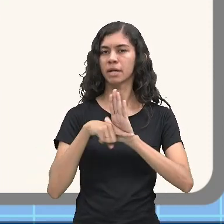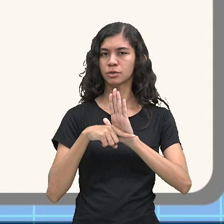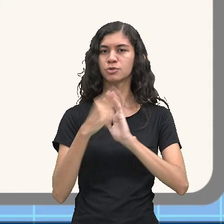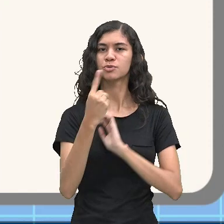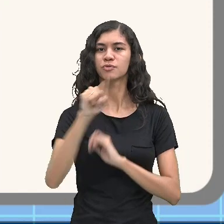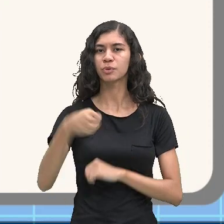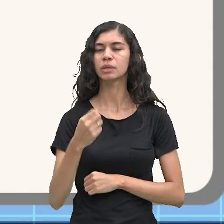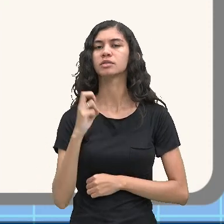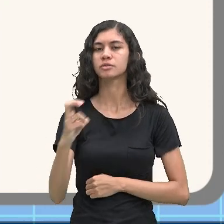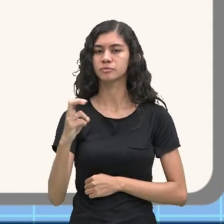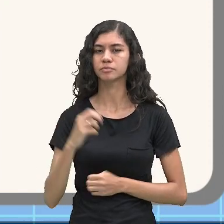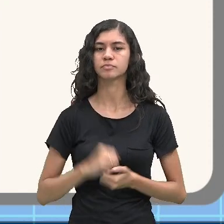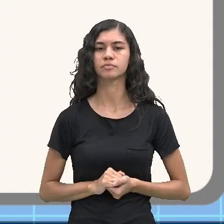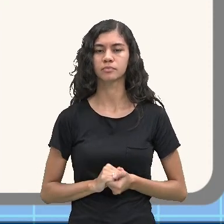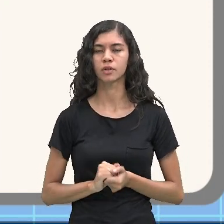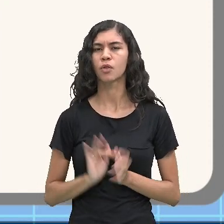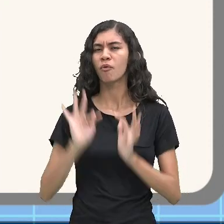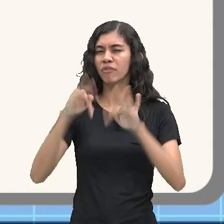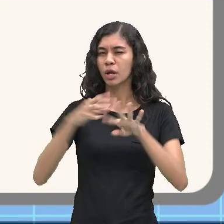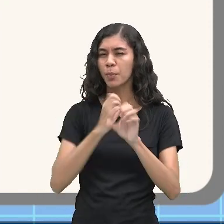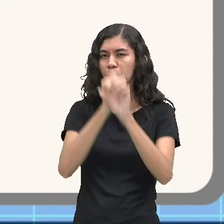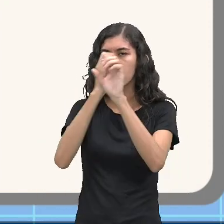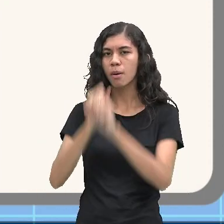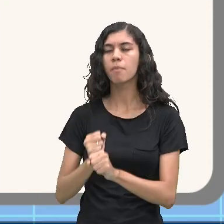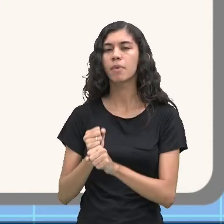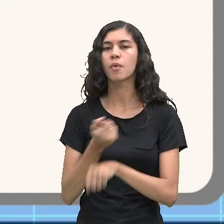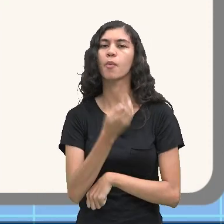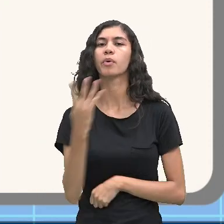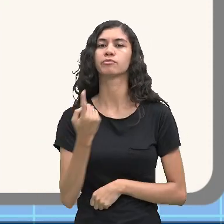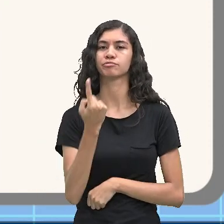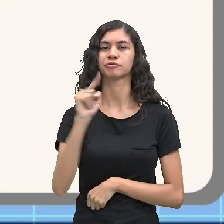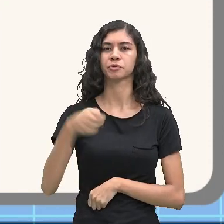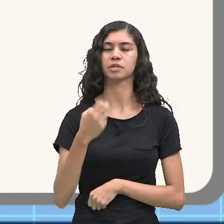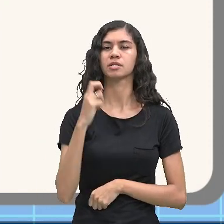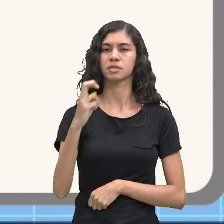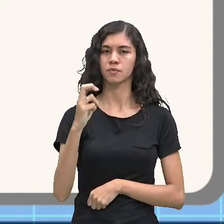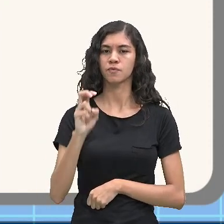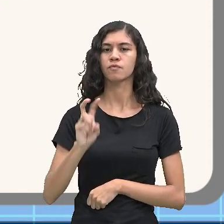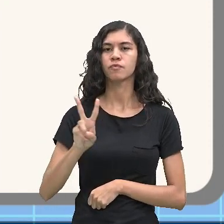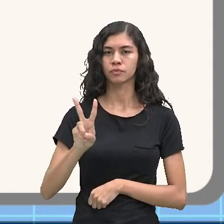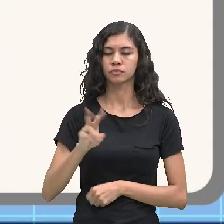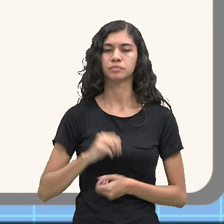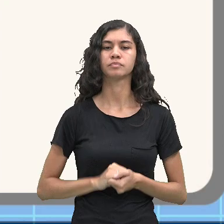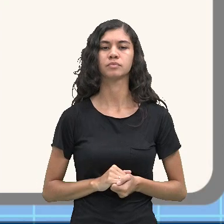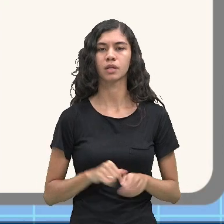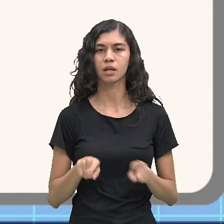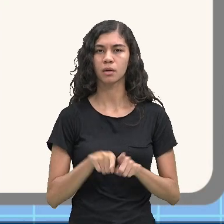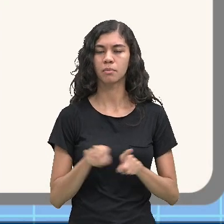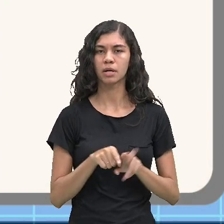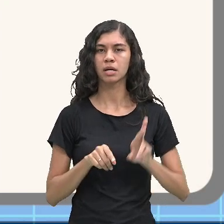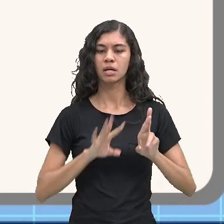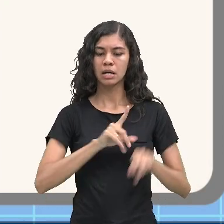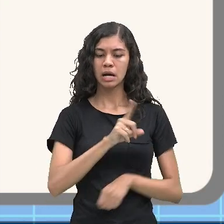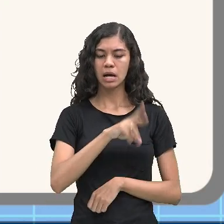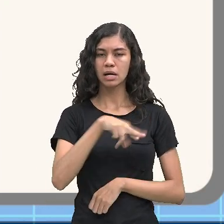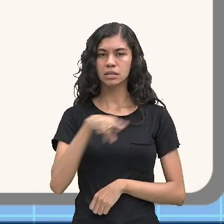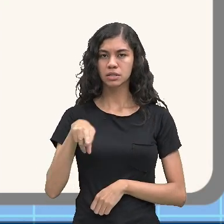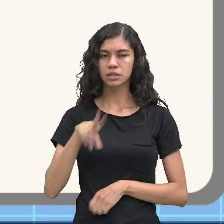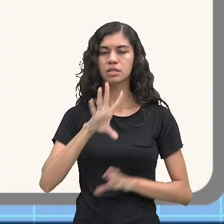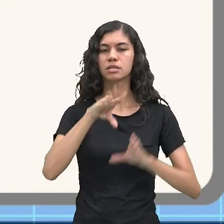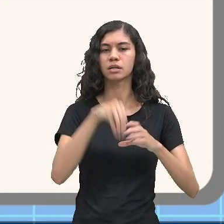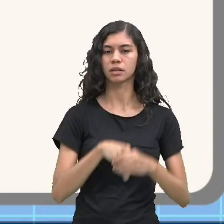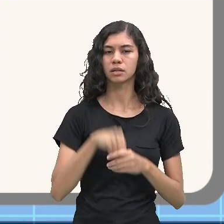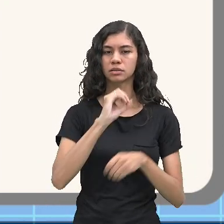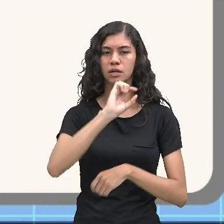vai sobrar 1,5 volts. Basta somar também as resistências internas. Vou somar, vai dar 1,5 ohms. Então, nós